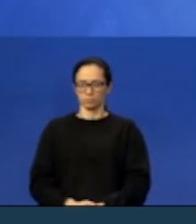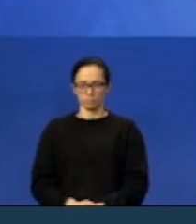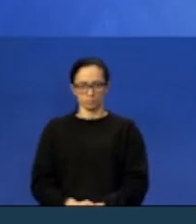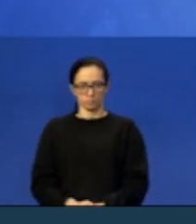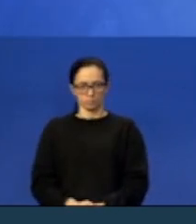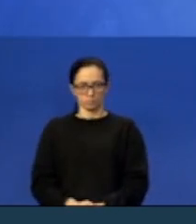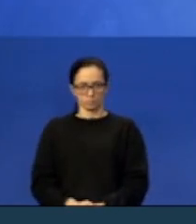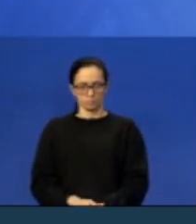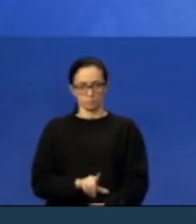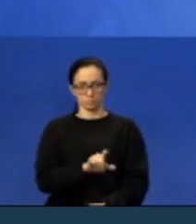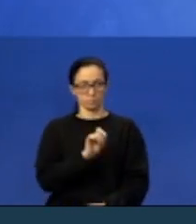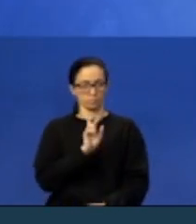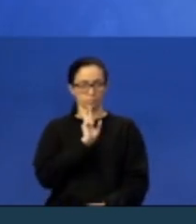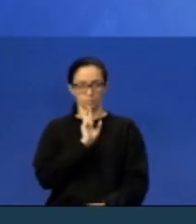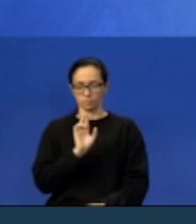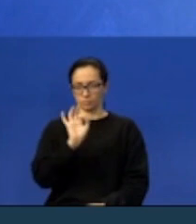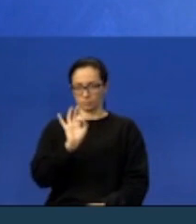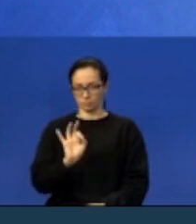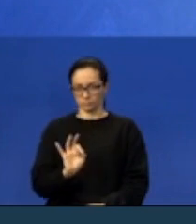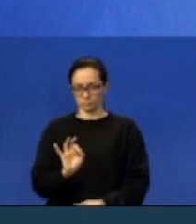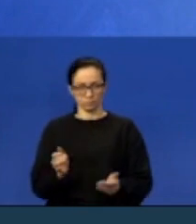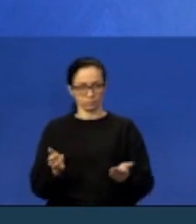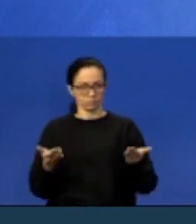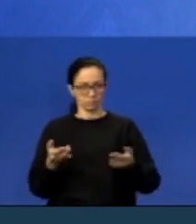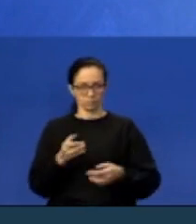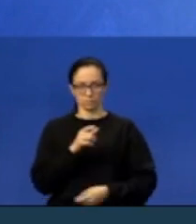corretos. Na sequência, nós vamos